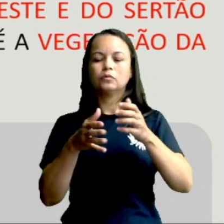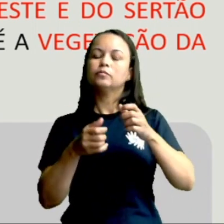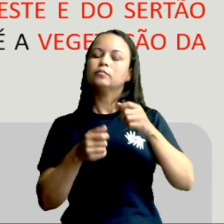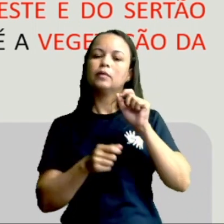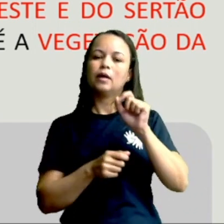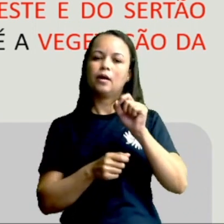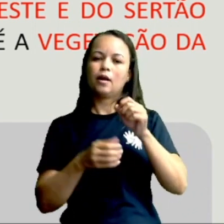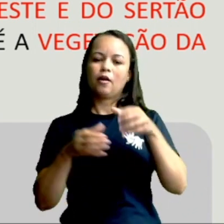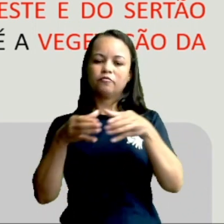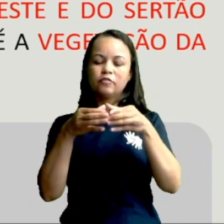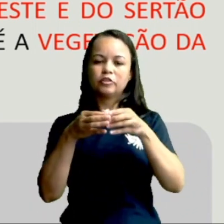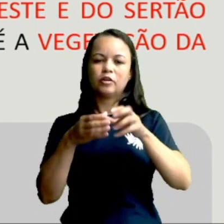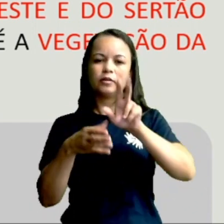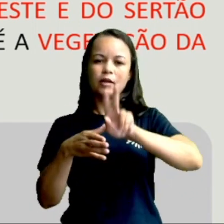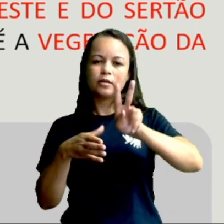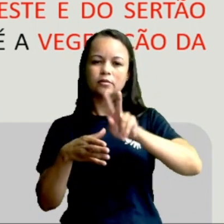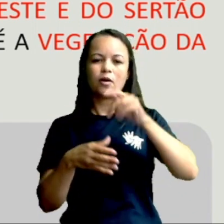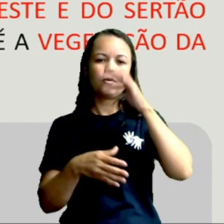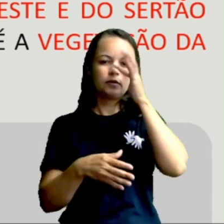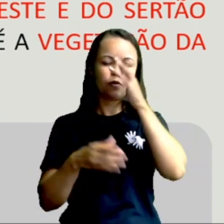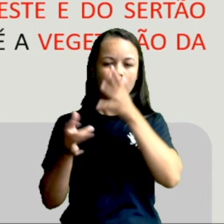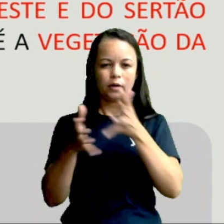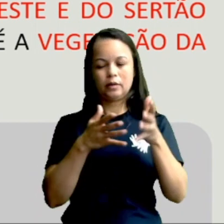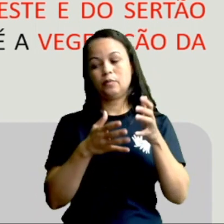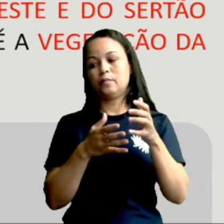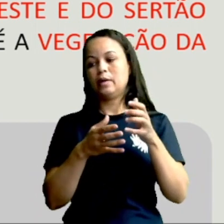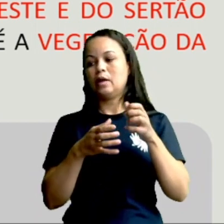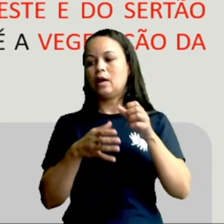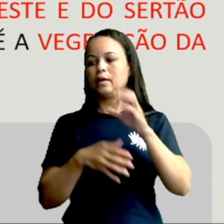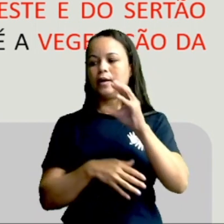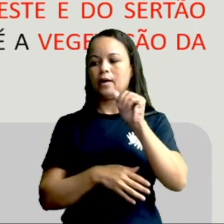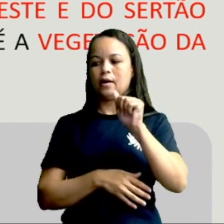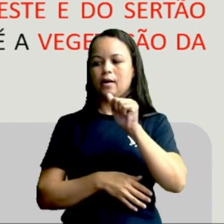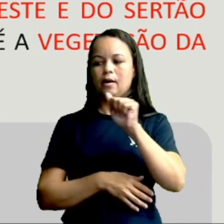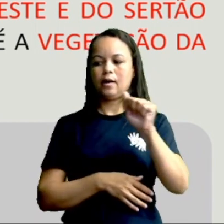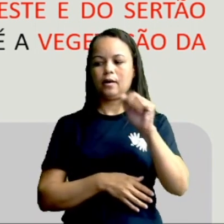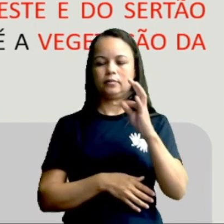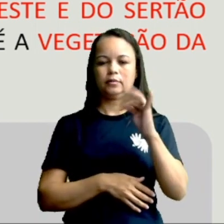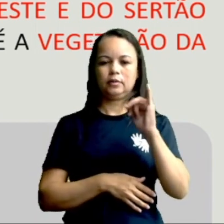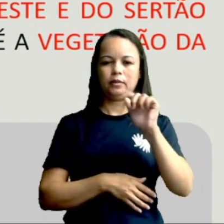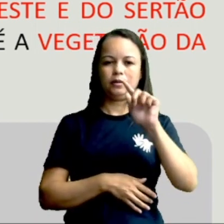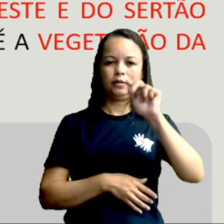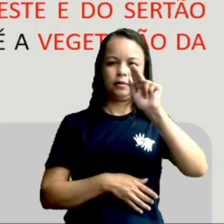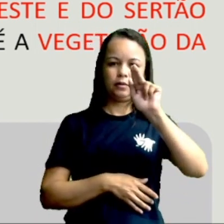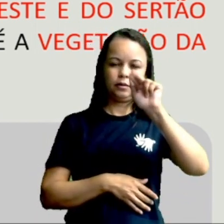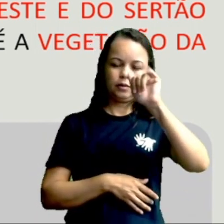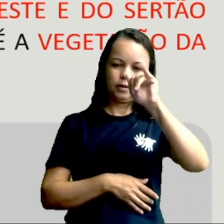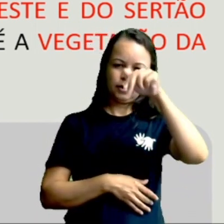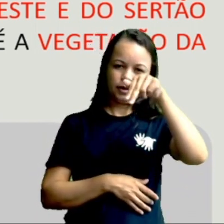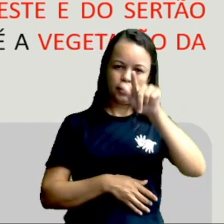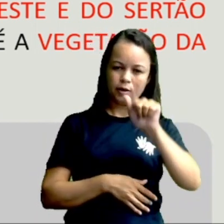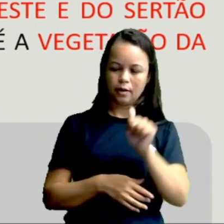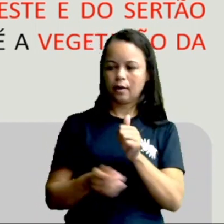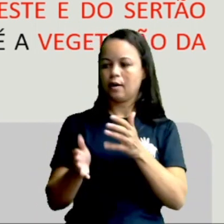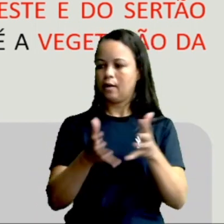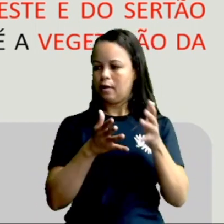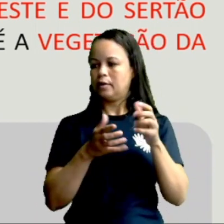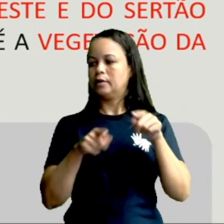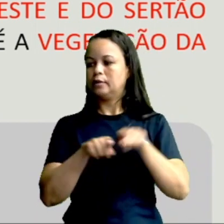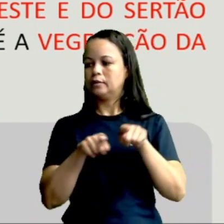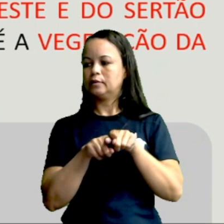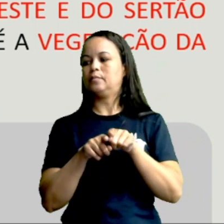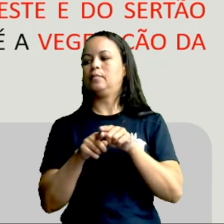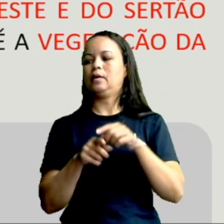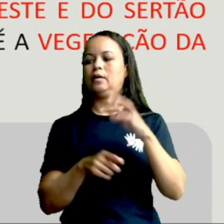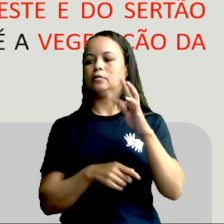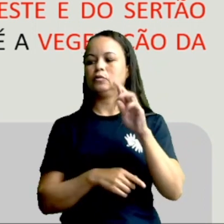litorânea, por floresta tropical e pela caatinga. A vegetação litorânea predomina em áreas muito próximas ao